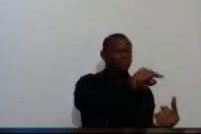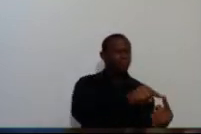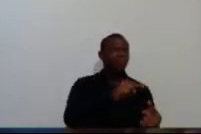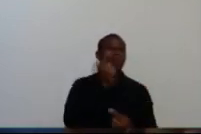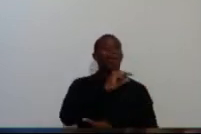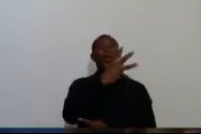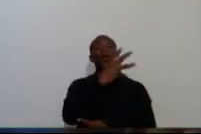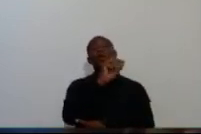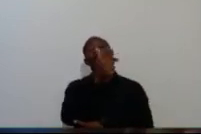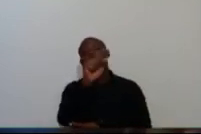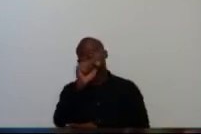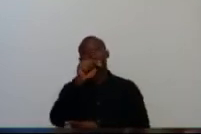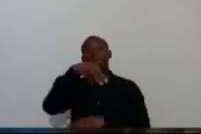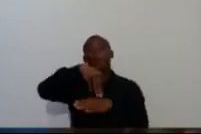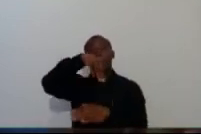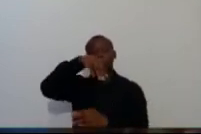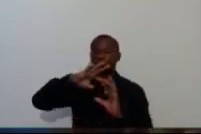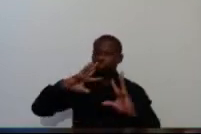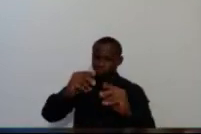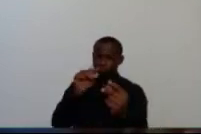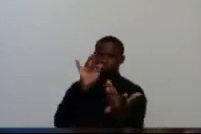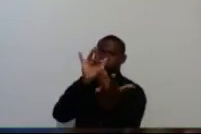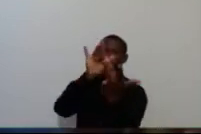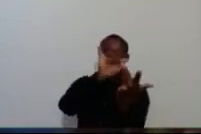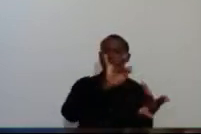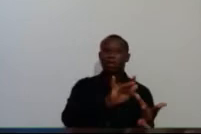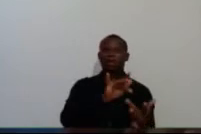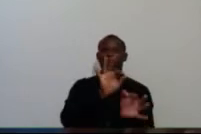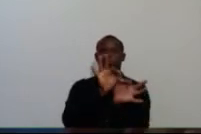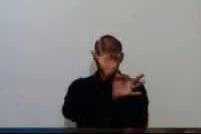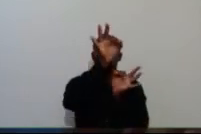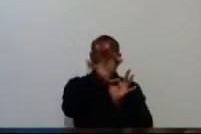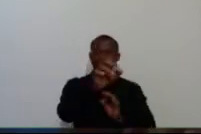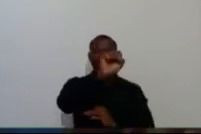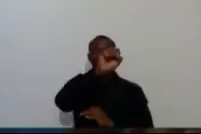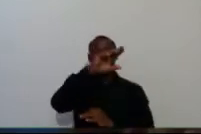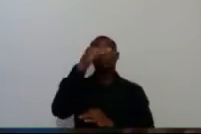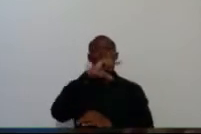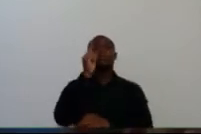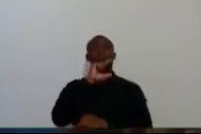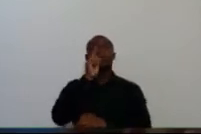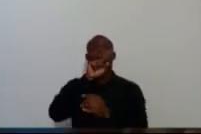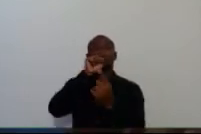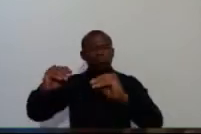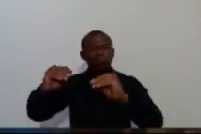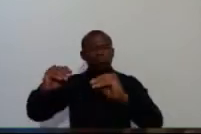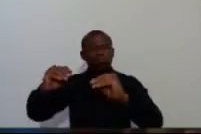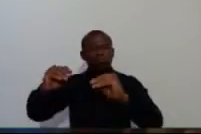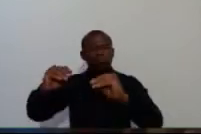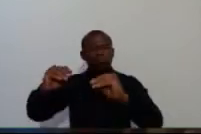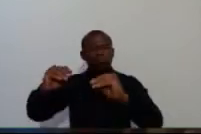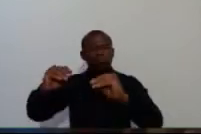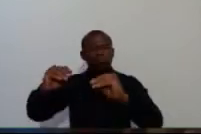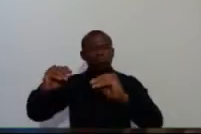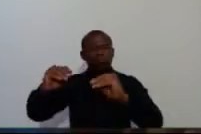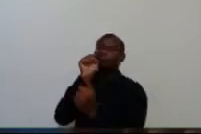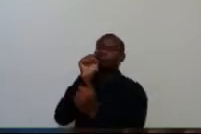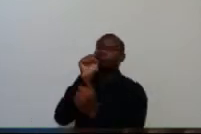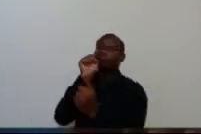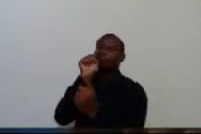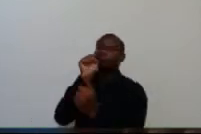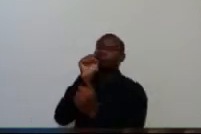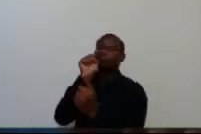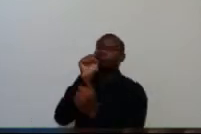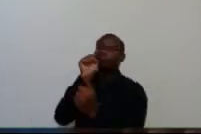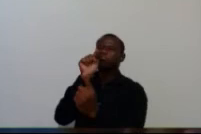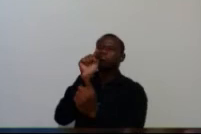consegue atingir, ainda não a totalidade, mas já ultrapassamos os limites dos 300